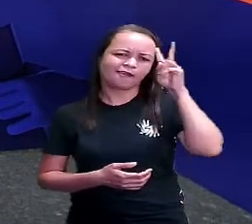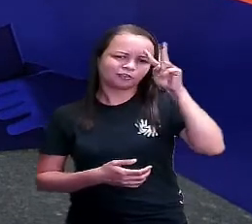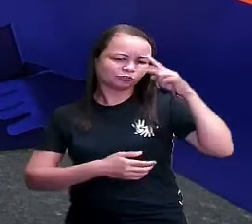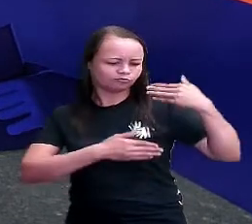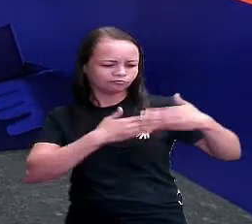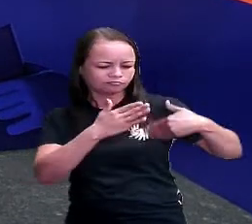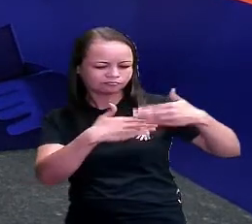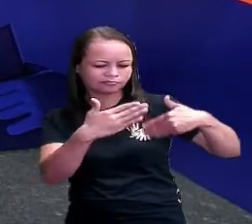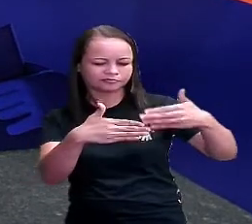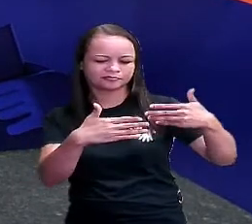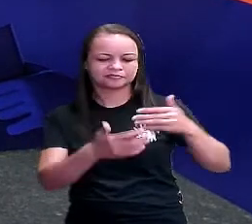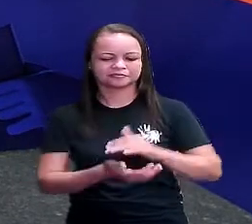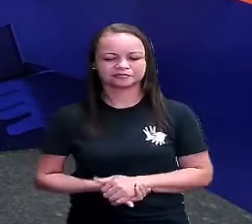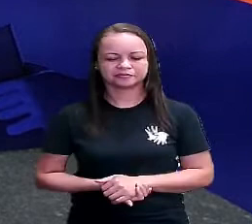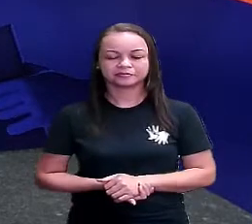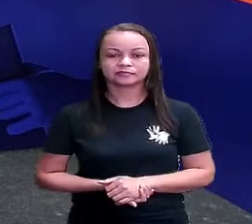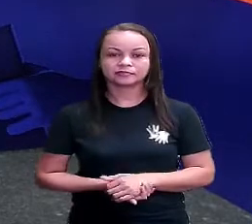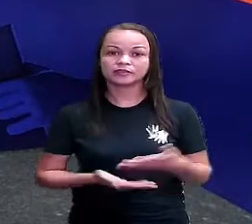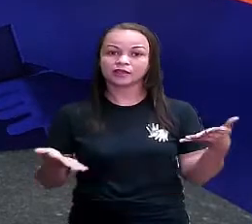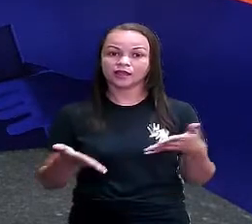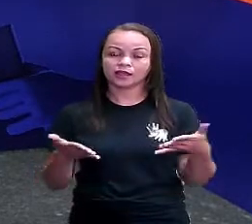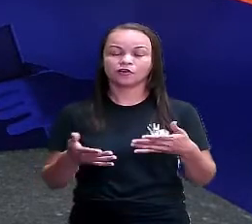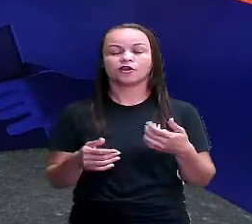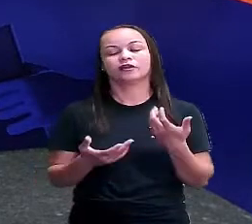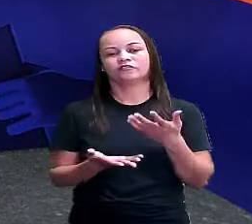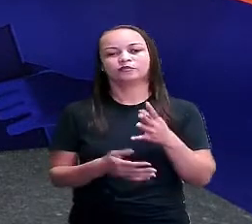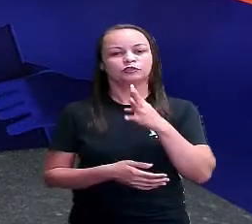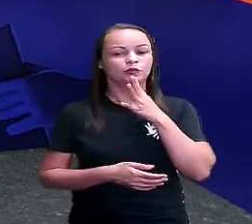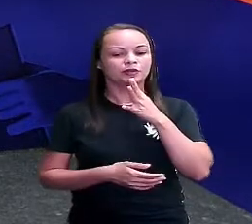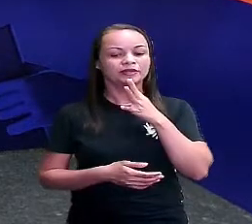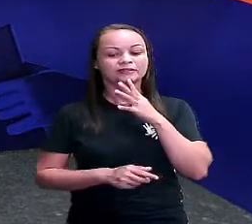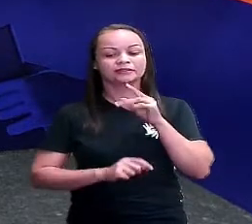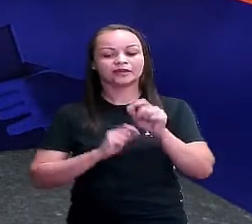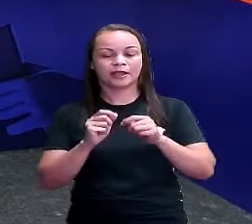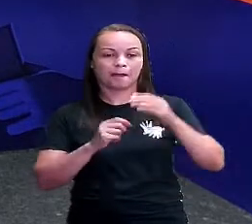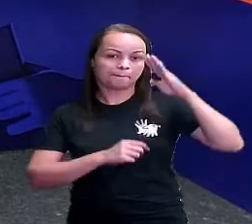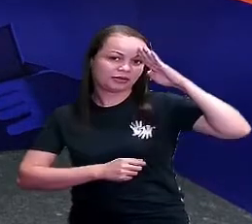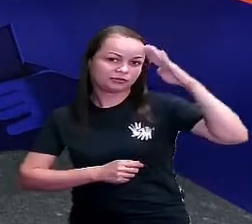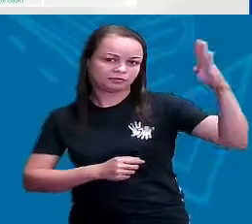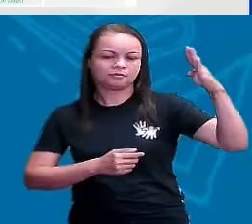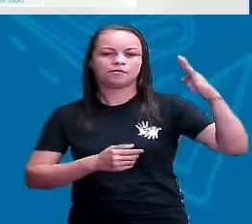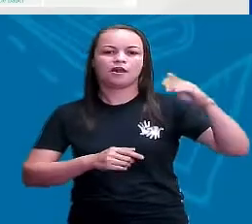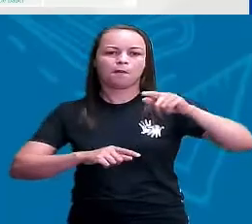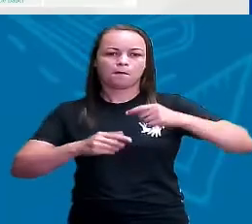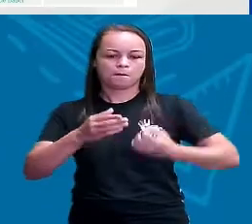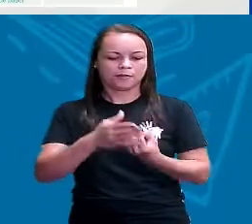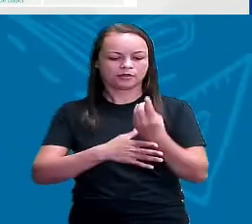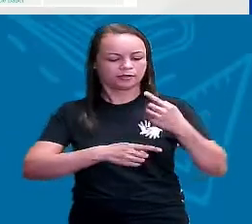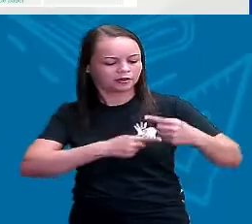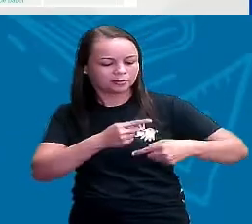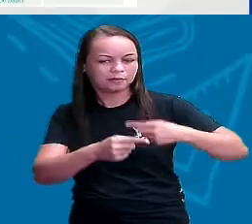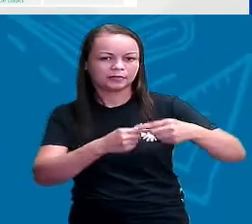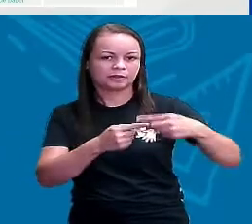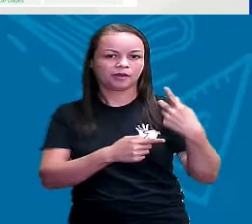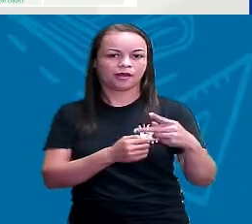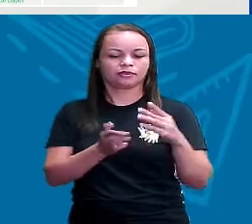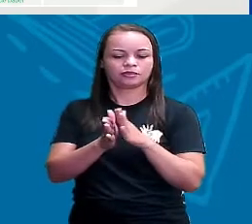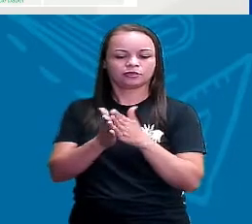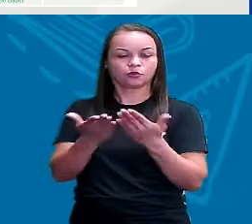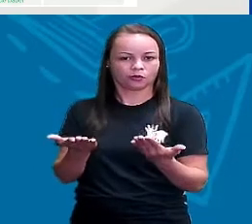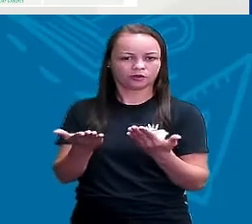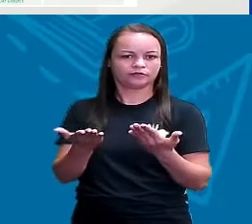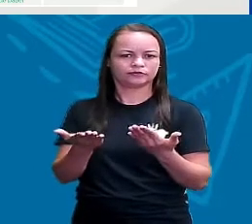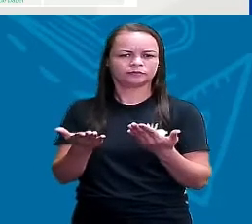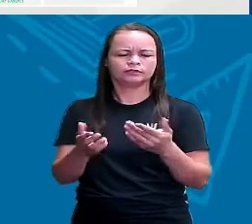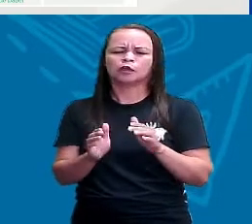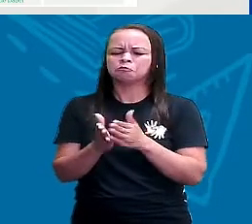a gente vai conhecer a principal matéria-prima do livro. Pois é, a principal matéria-prima do livro